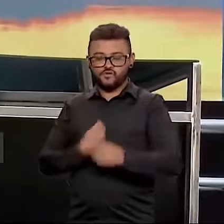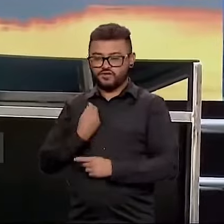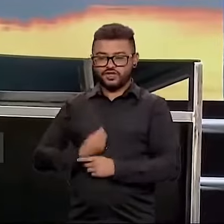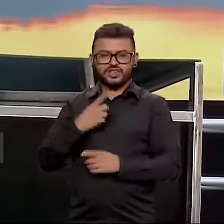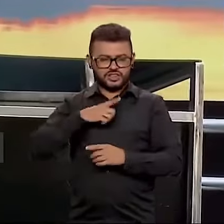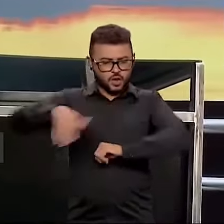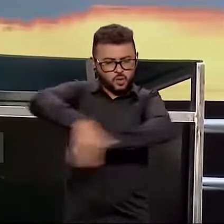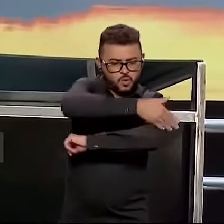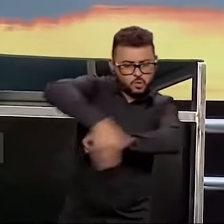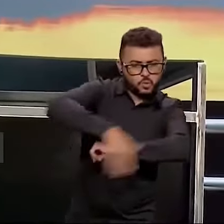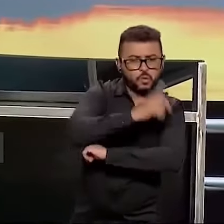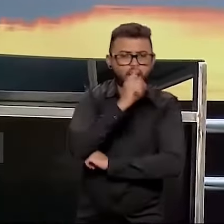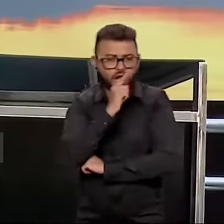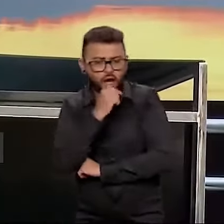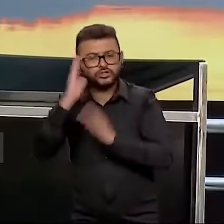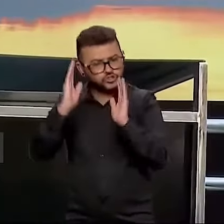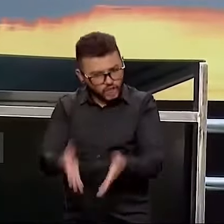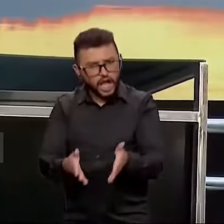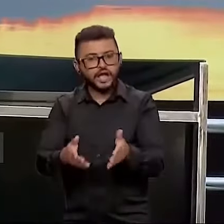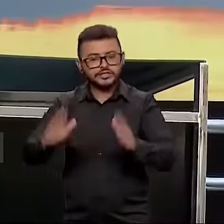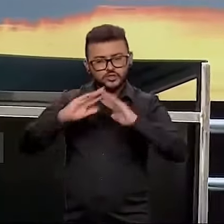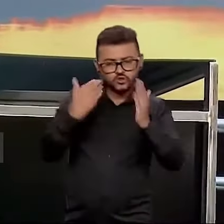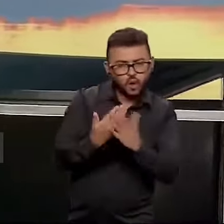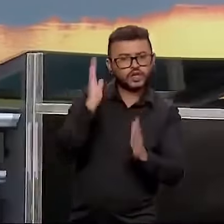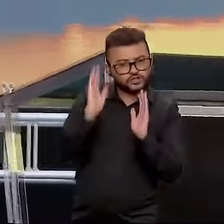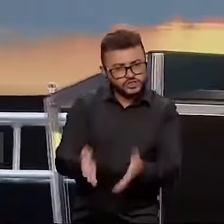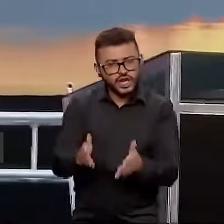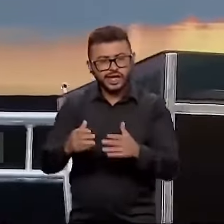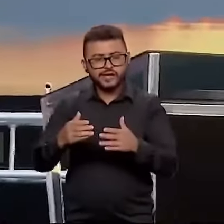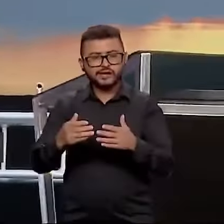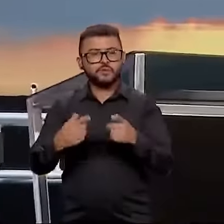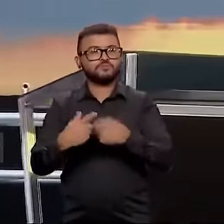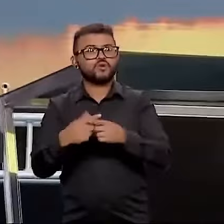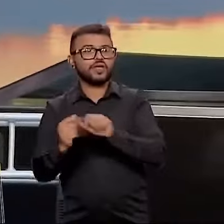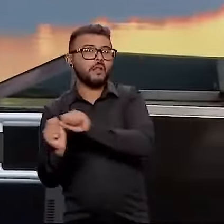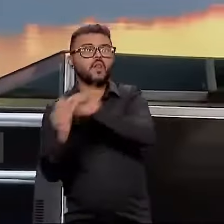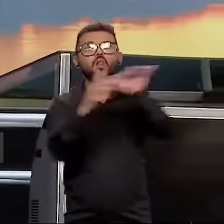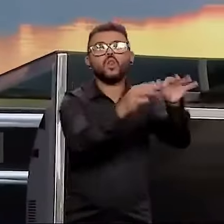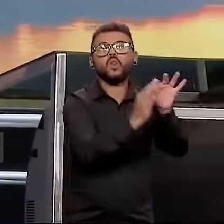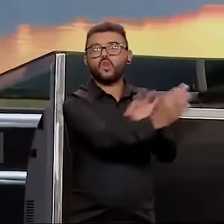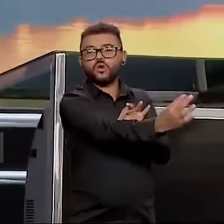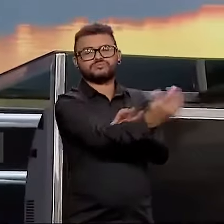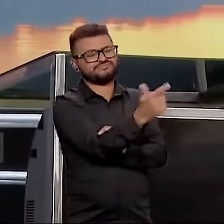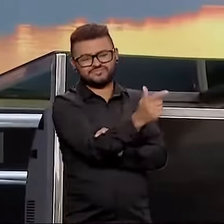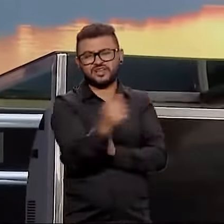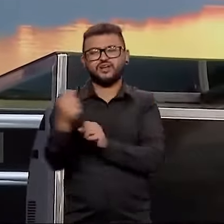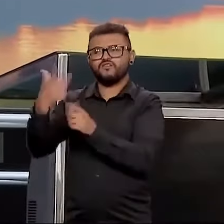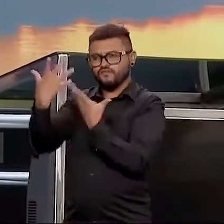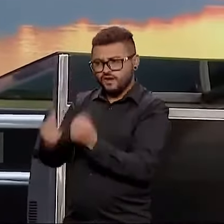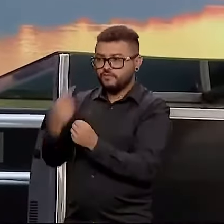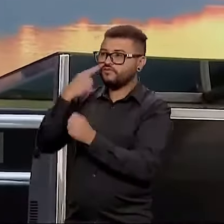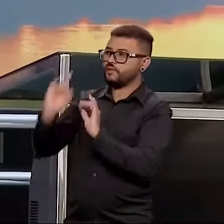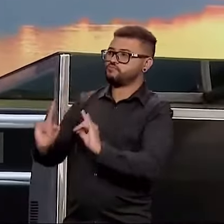asfalto, já tem água, já tem escola, já tem transporte. Para que levar o povo para longe? Não,